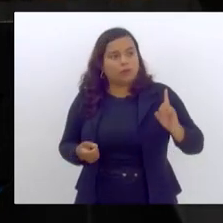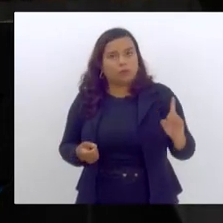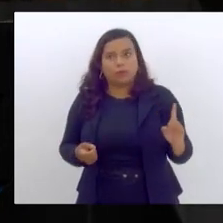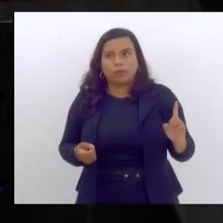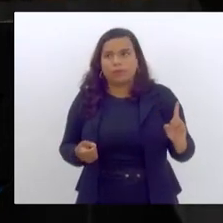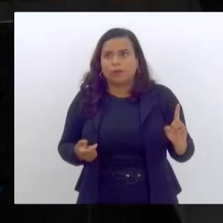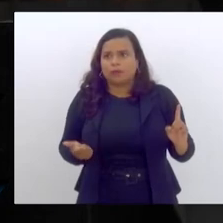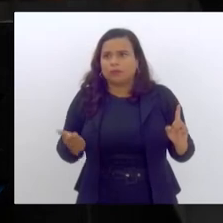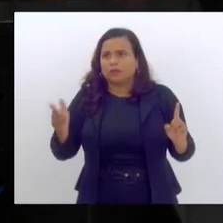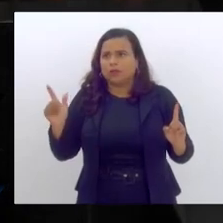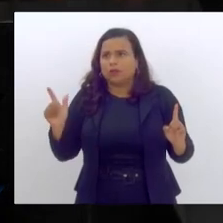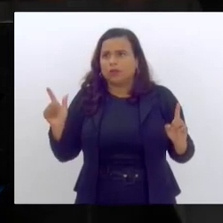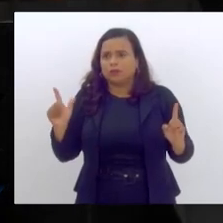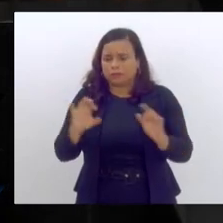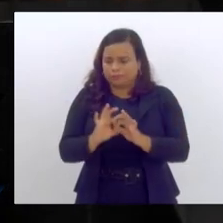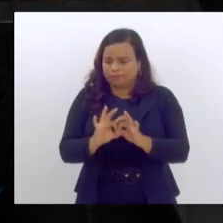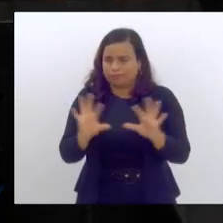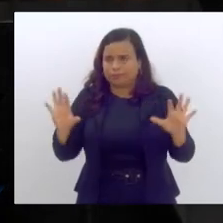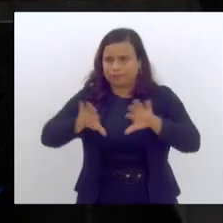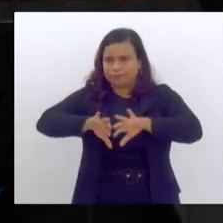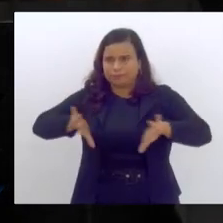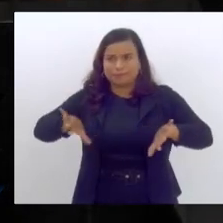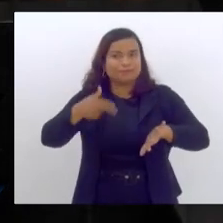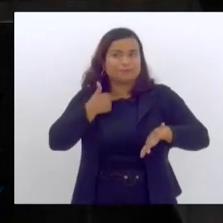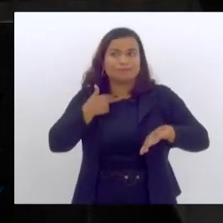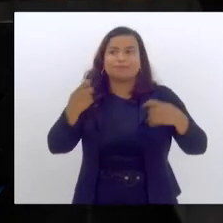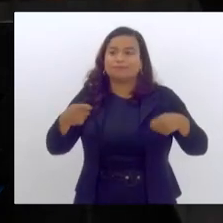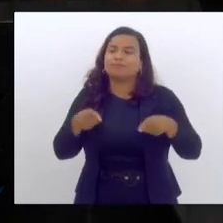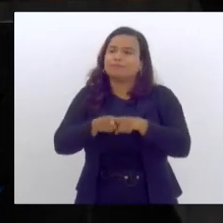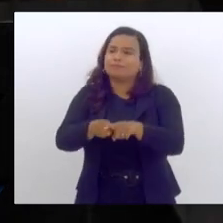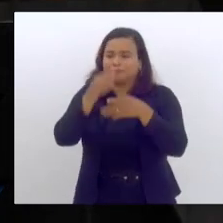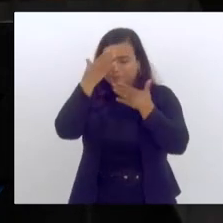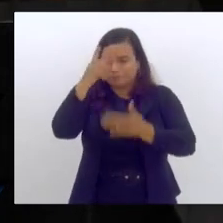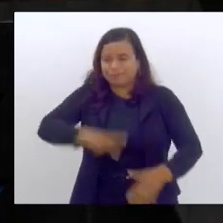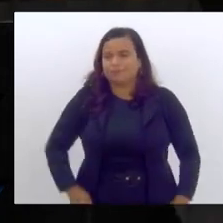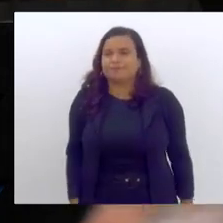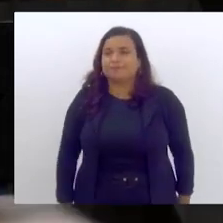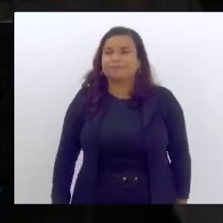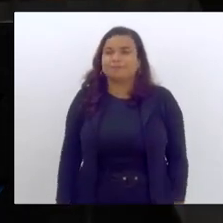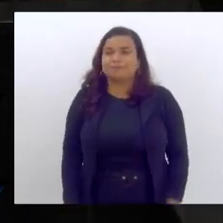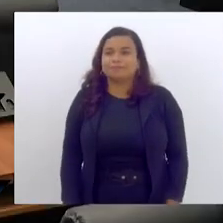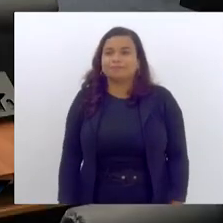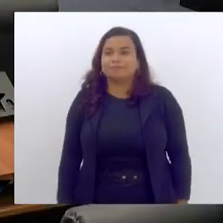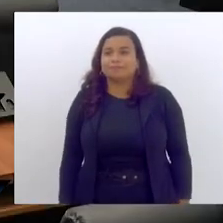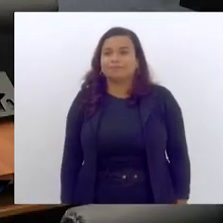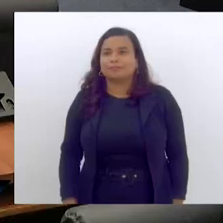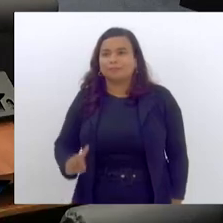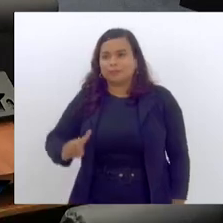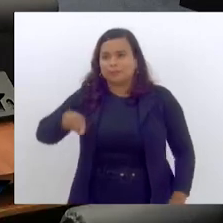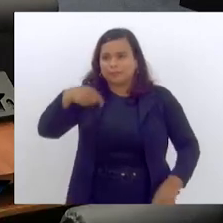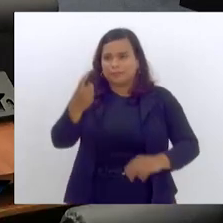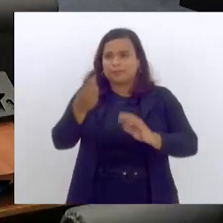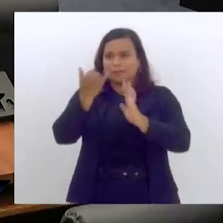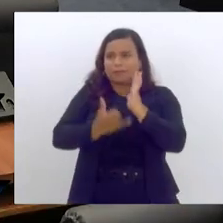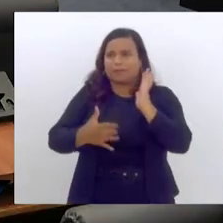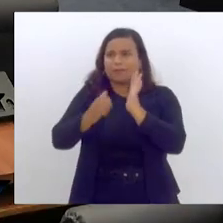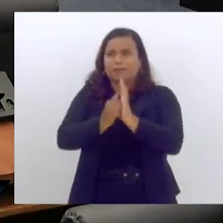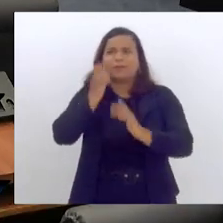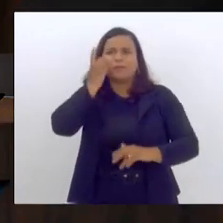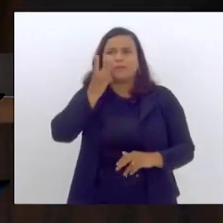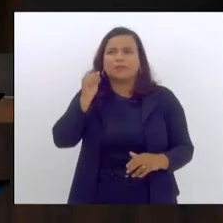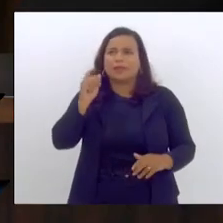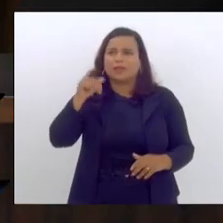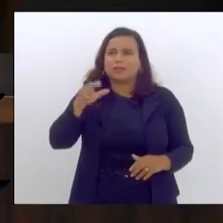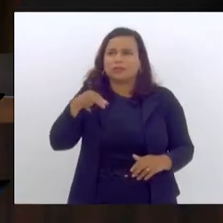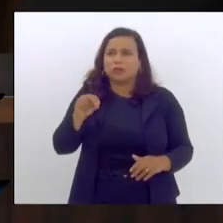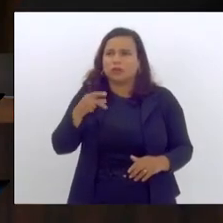andar dissociada da outra. Muito obrigado, senhora presidente. Próximo orador inscrito é o nobre deputado Antônio de